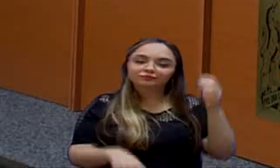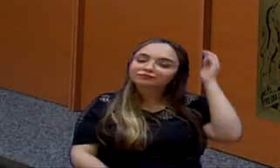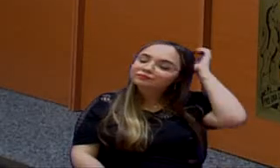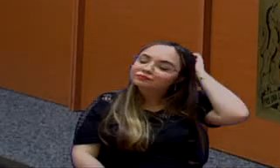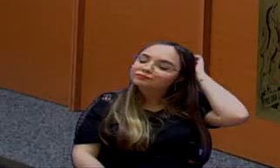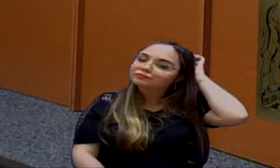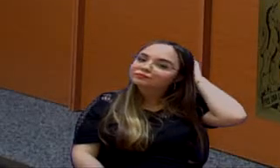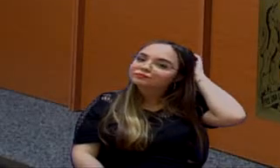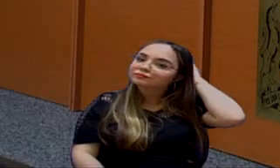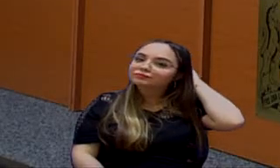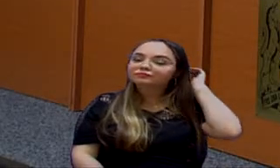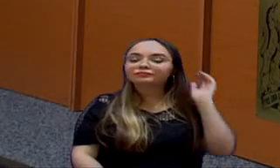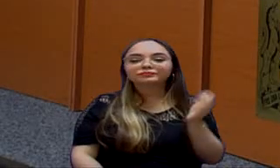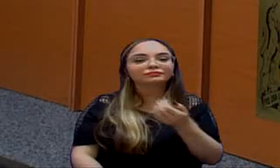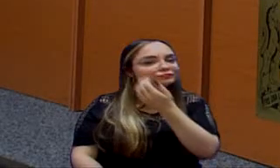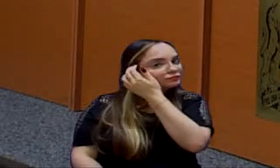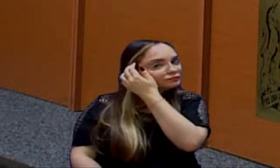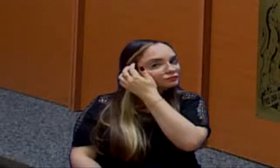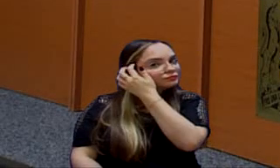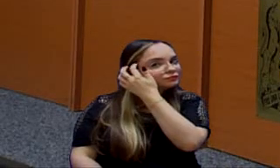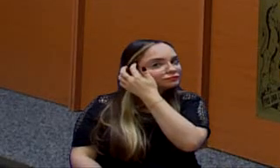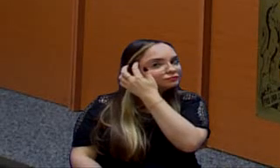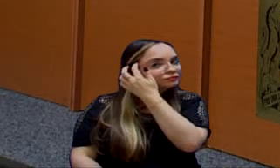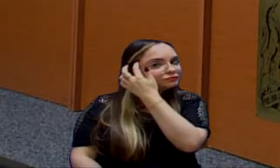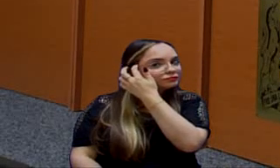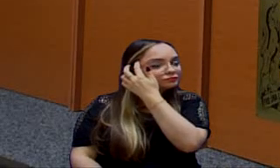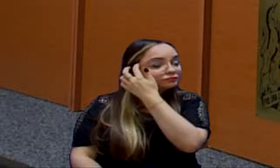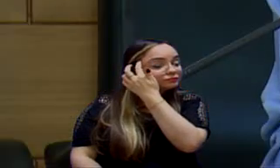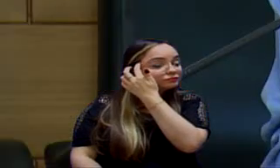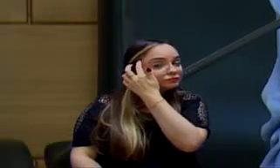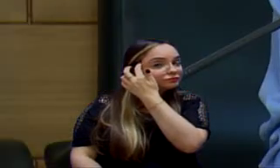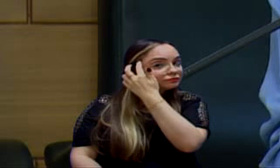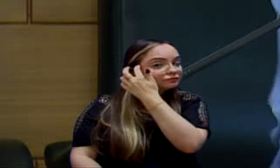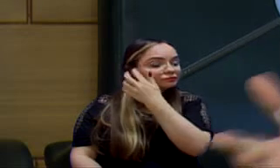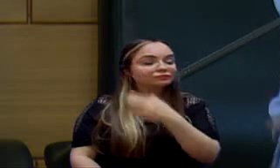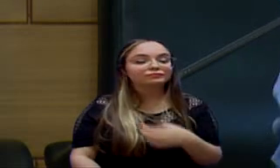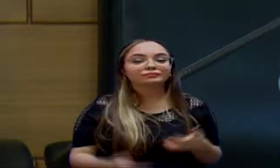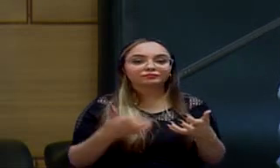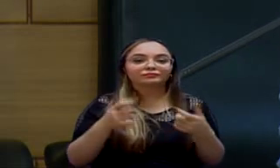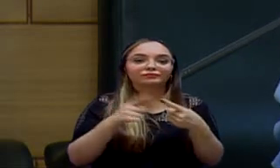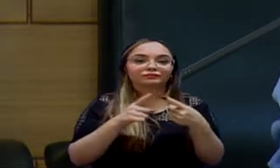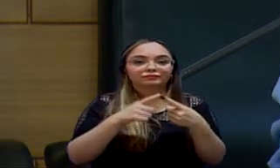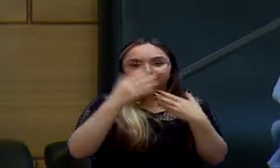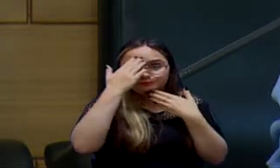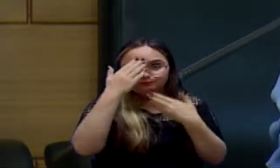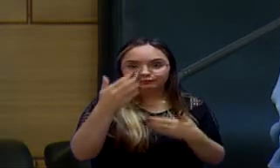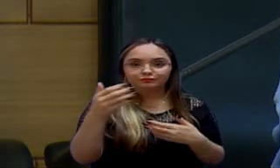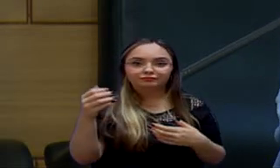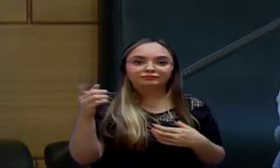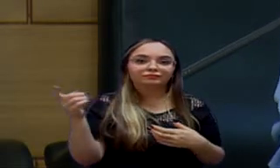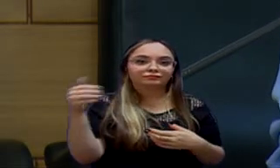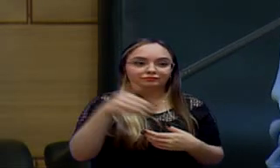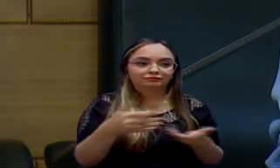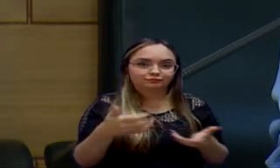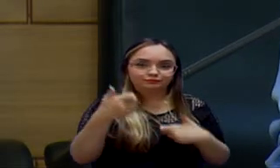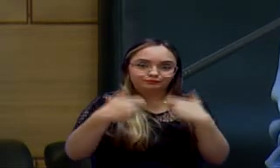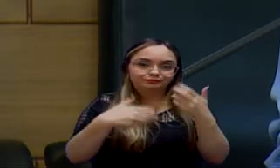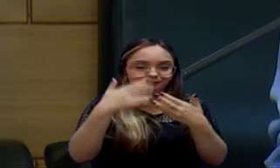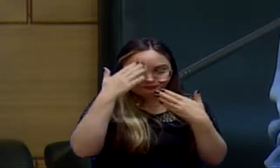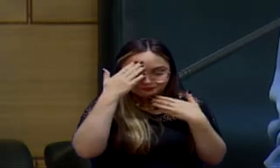então Assim gostaria de fazer algum primeiro agradecer a oportunidade tá aqui